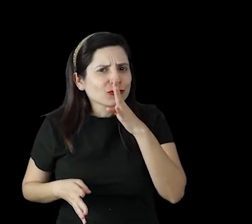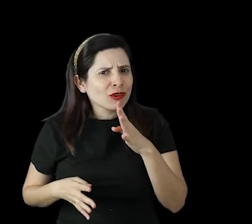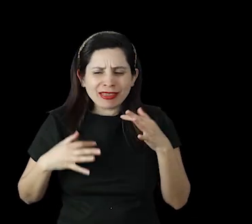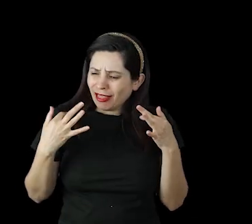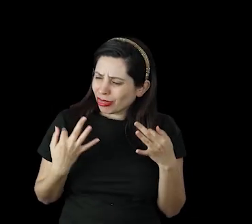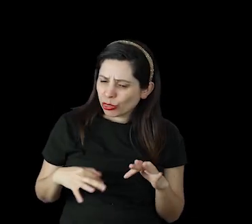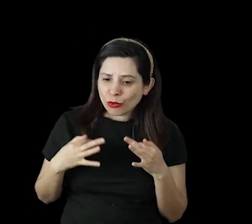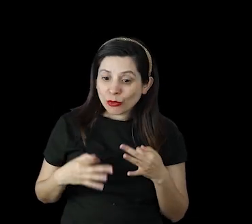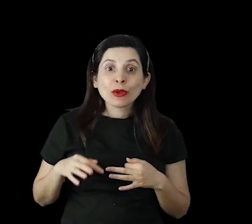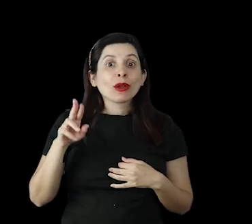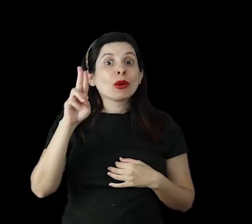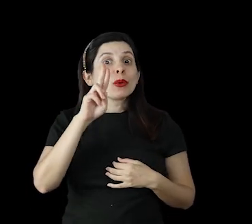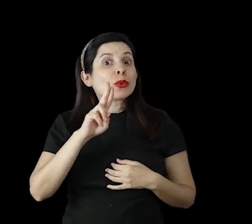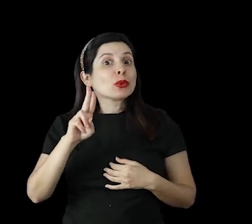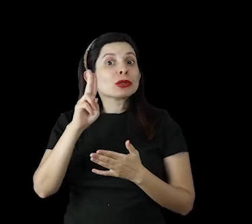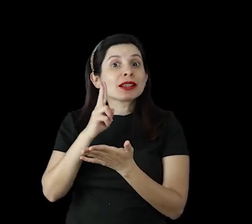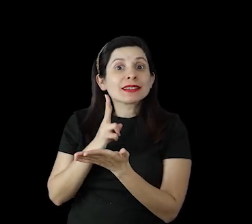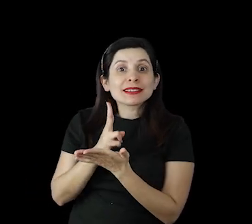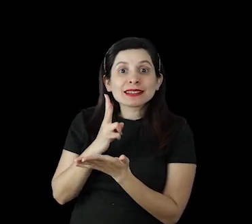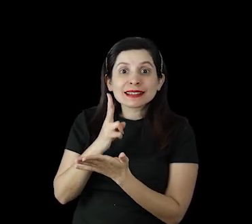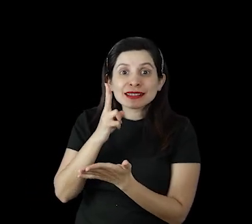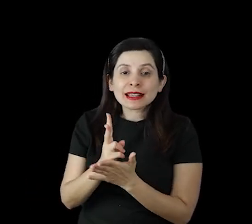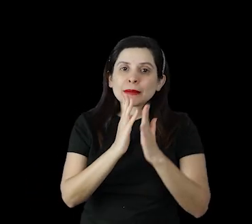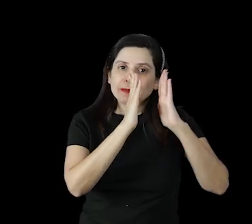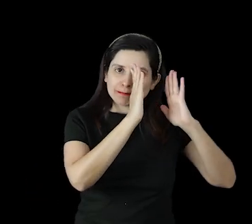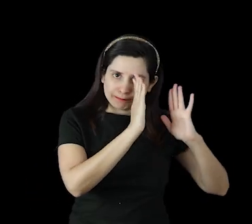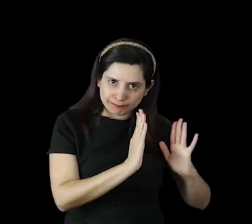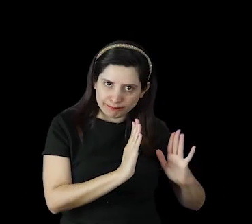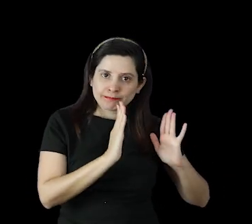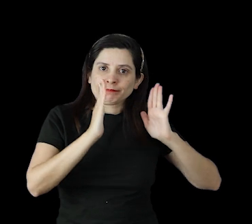também trabalha, né, sempre essas etapas,